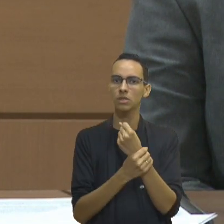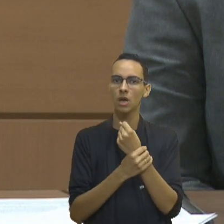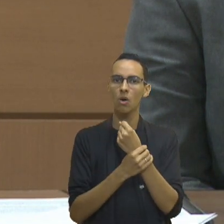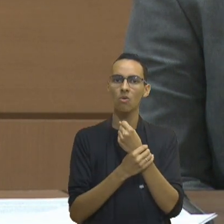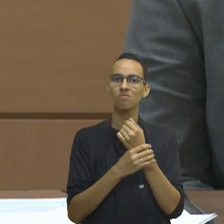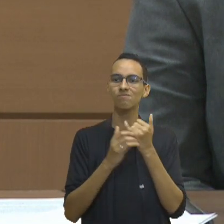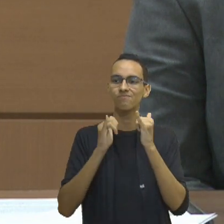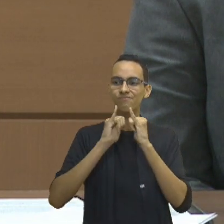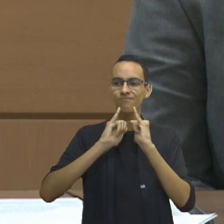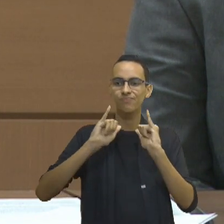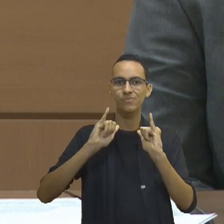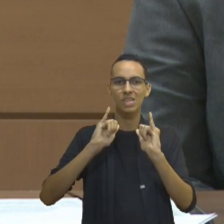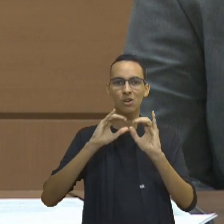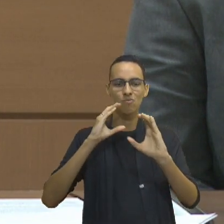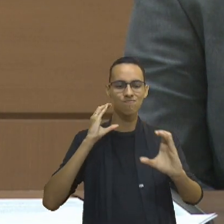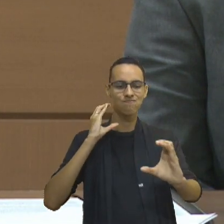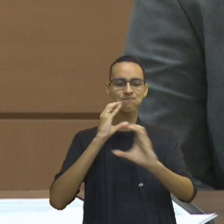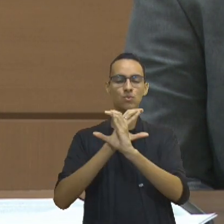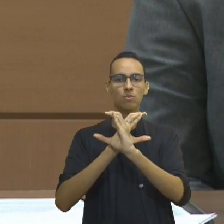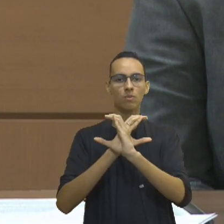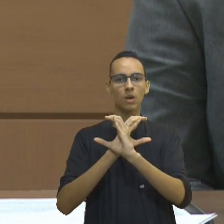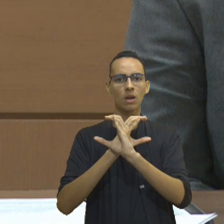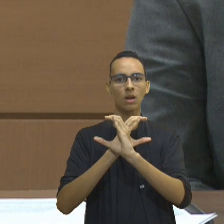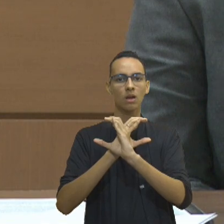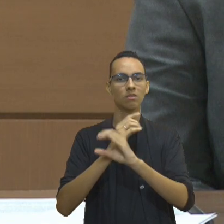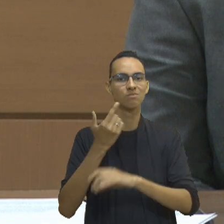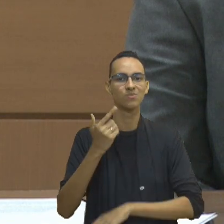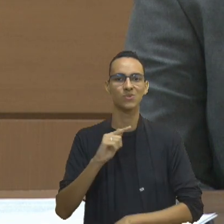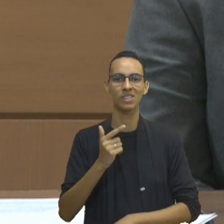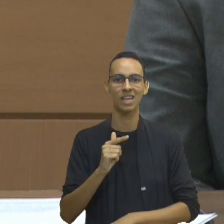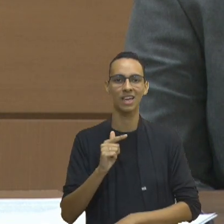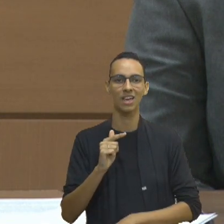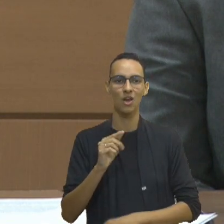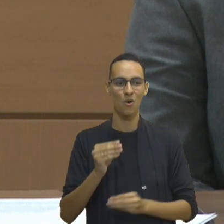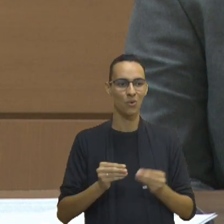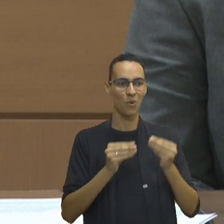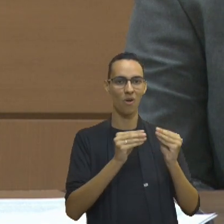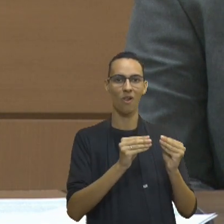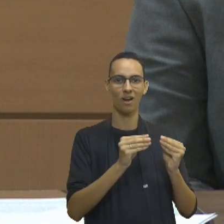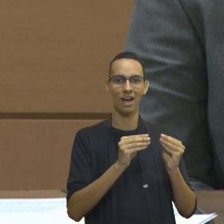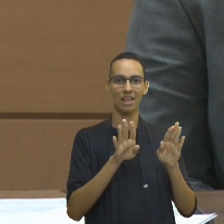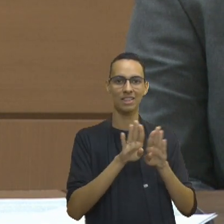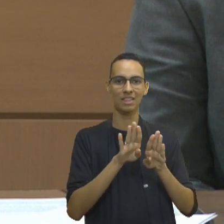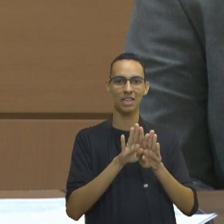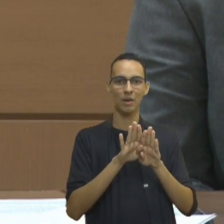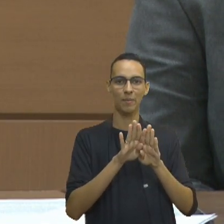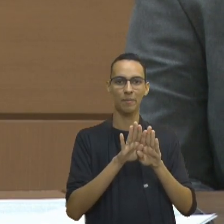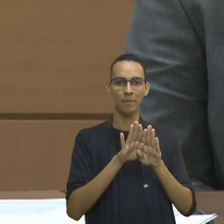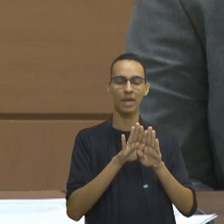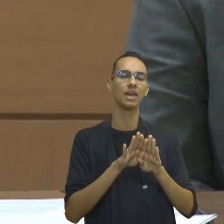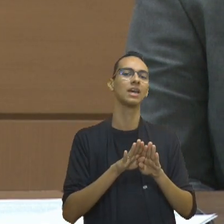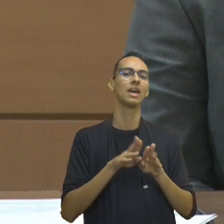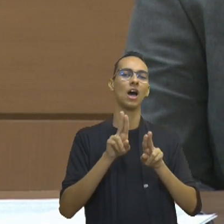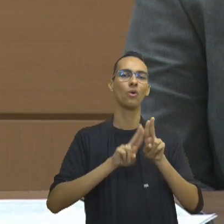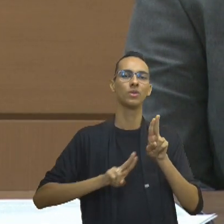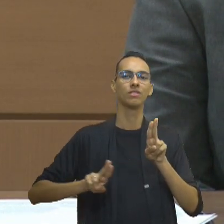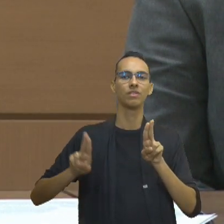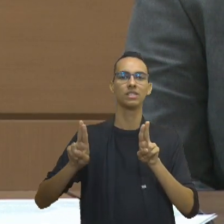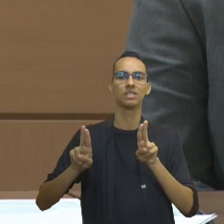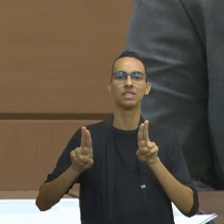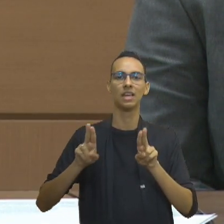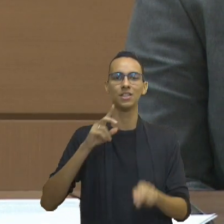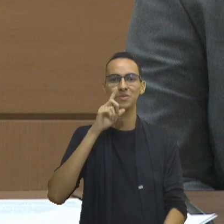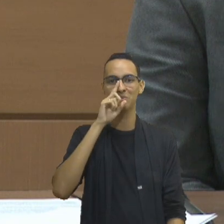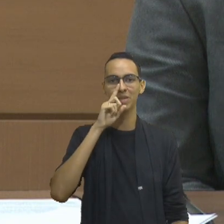como também pode colocar a universidade em situação de vulnerabilidade diante da criminalidade.